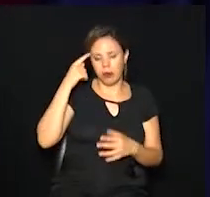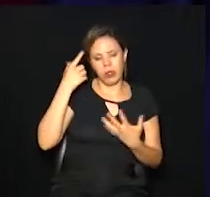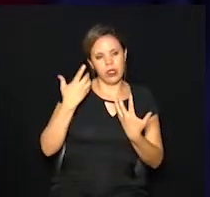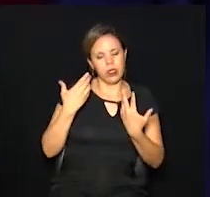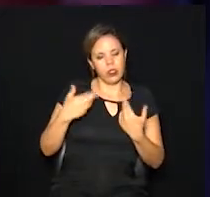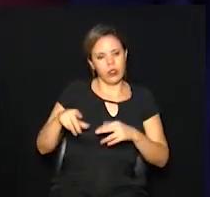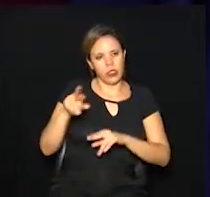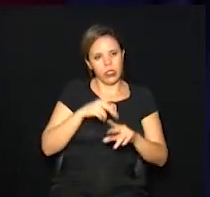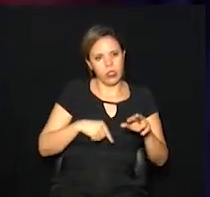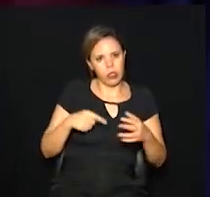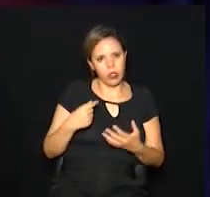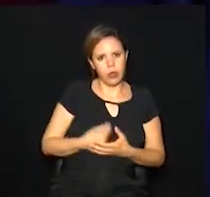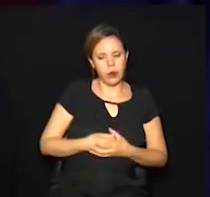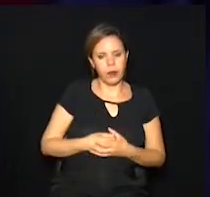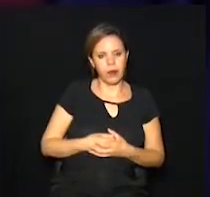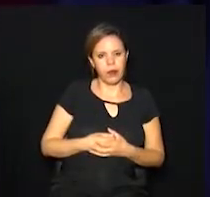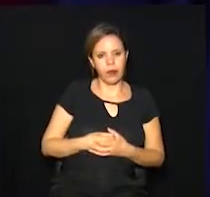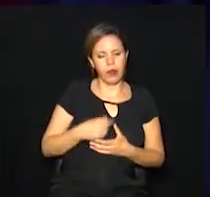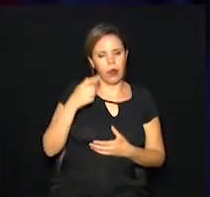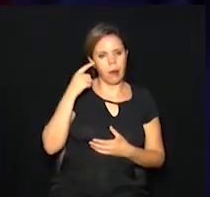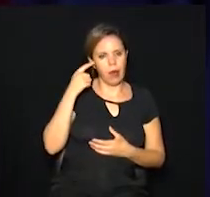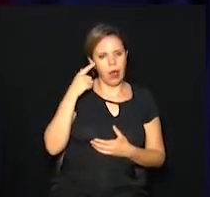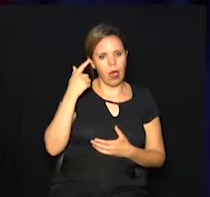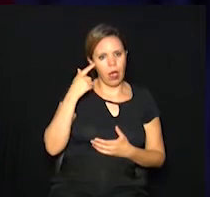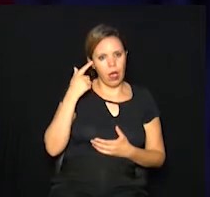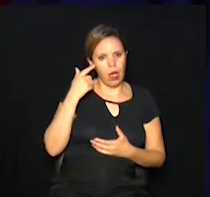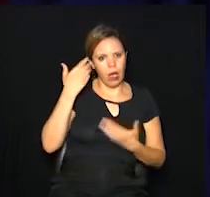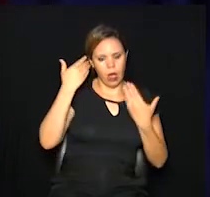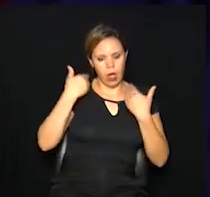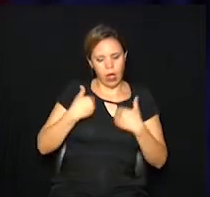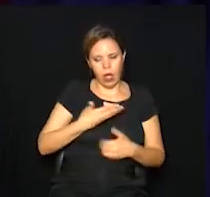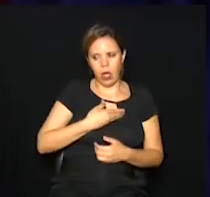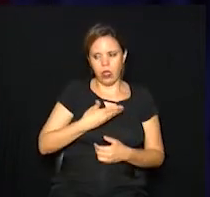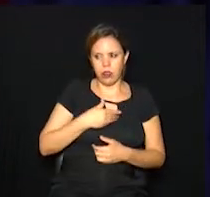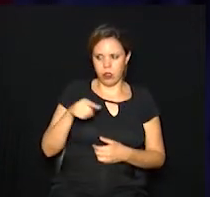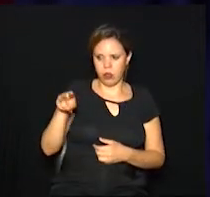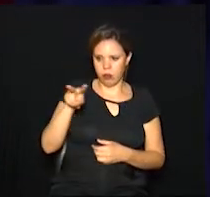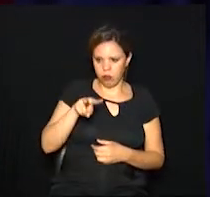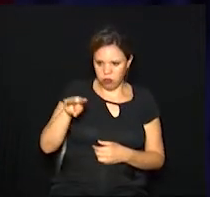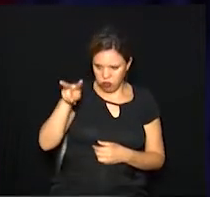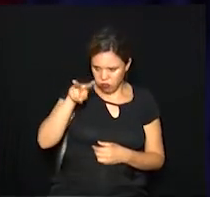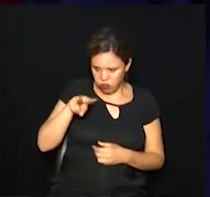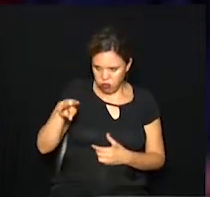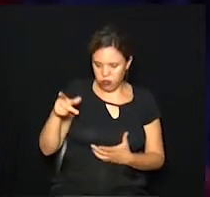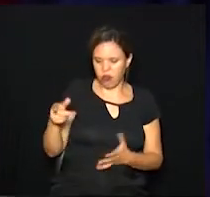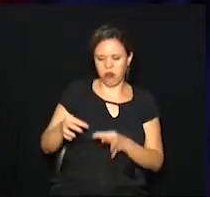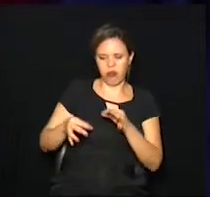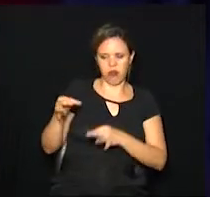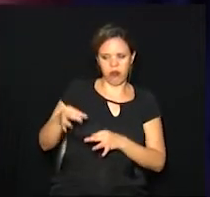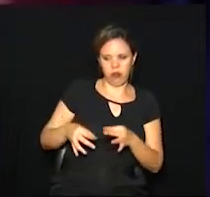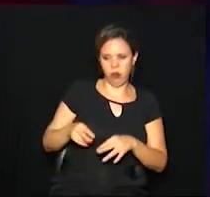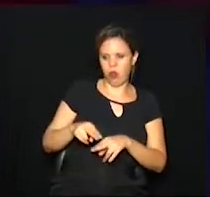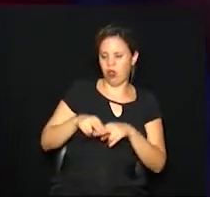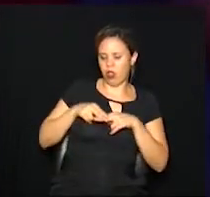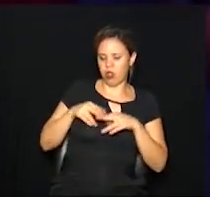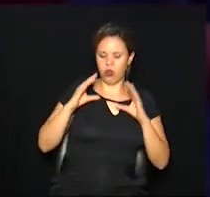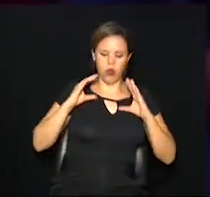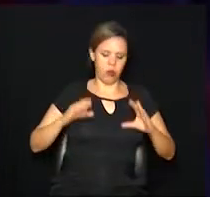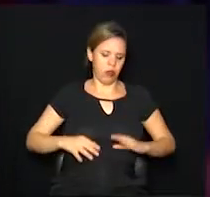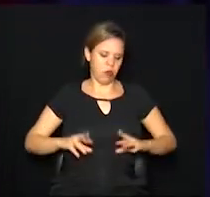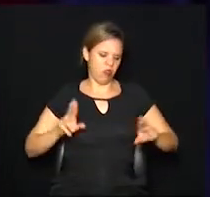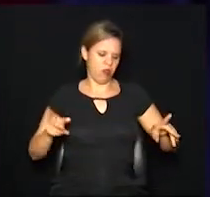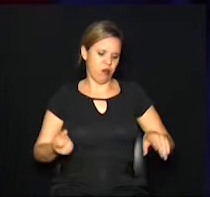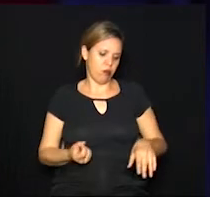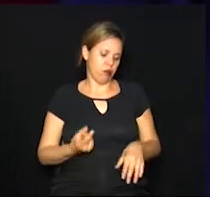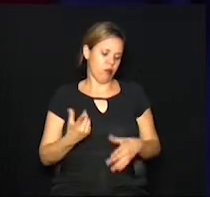muitas meninas também julgam as suas colegas, né, por conta de um